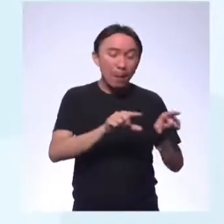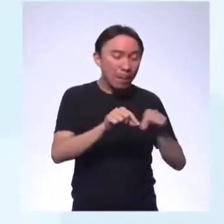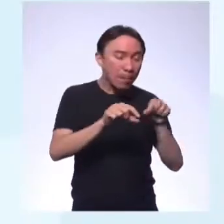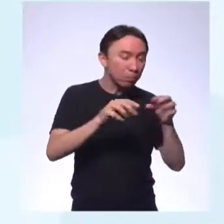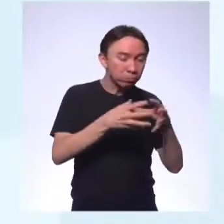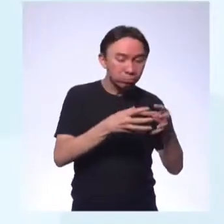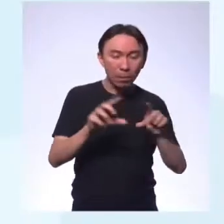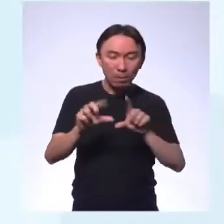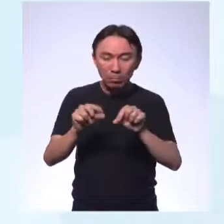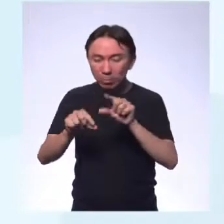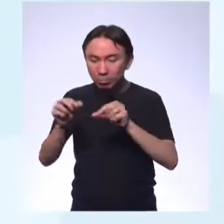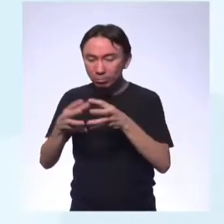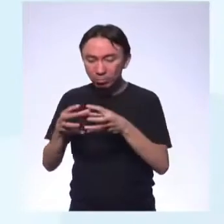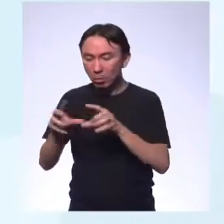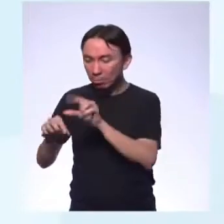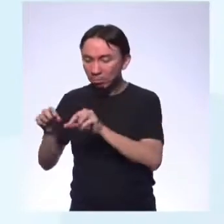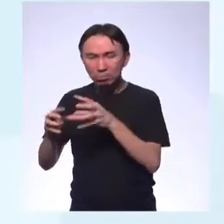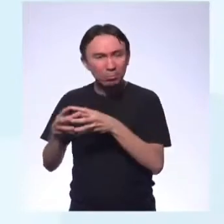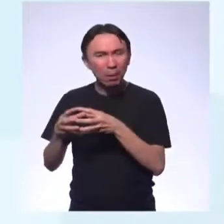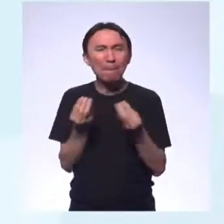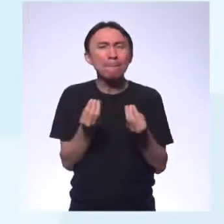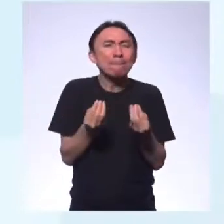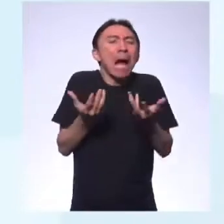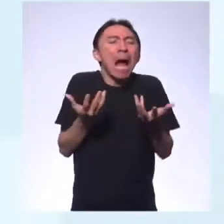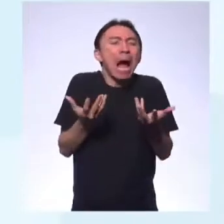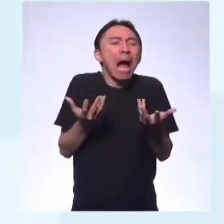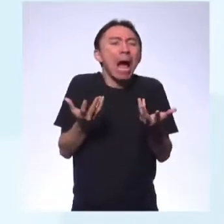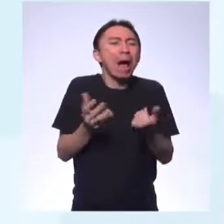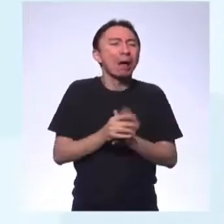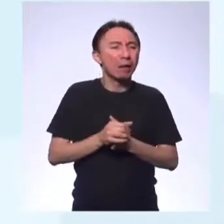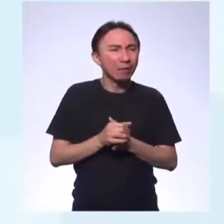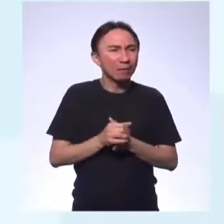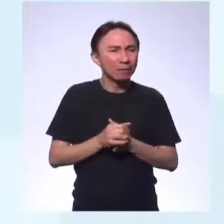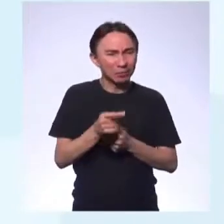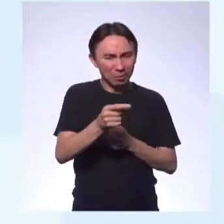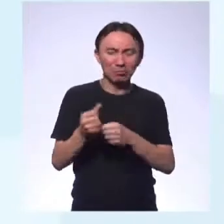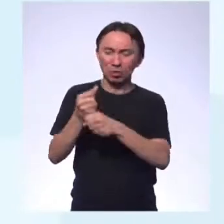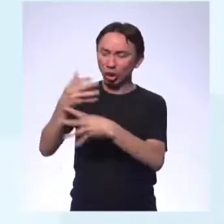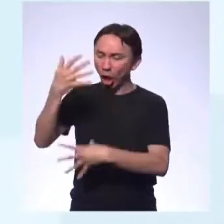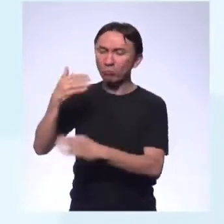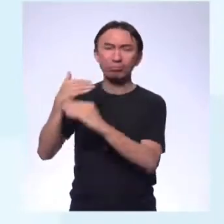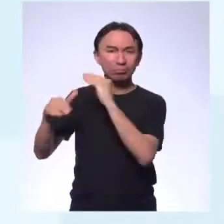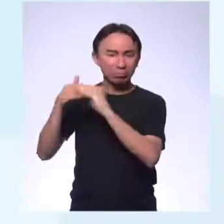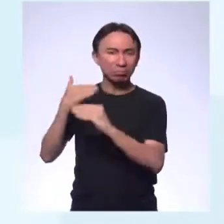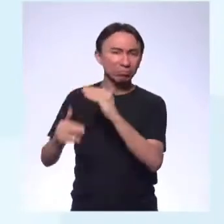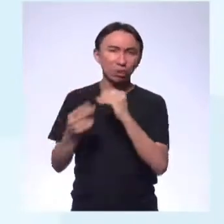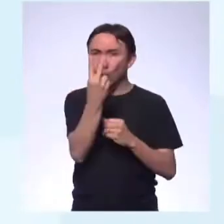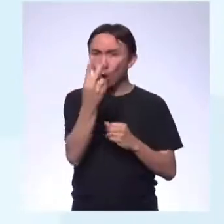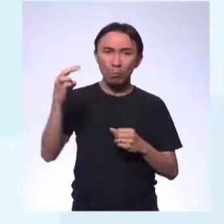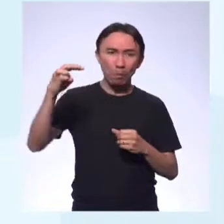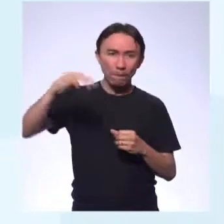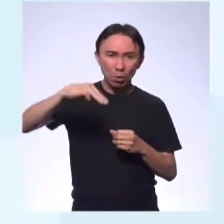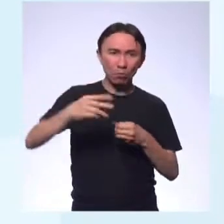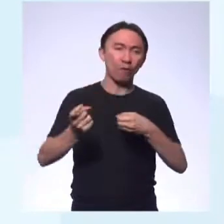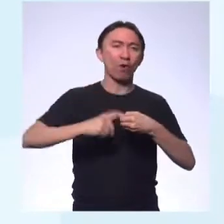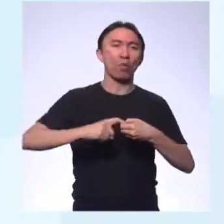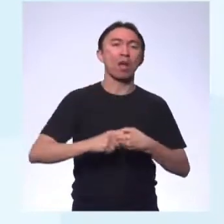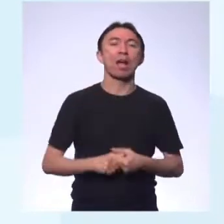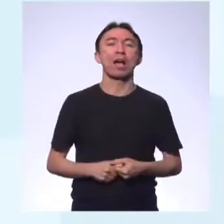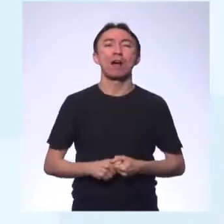você? Para que a gente classifica aí os seres vivos? Então, comenta no chat, daqui 2 minutinhos a gente volta.